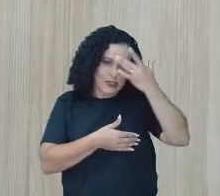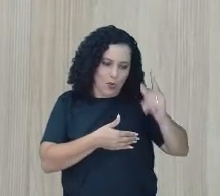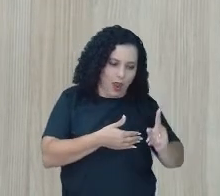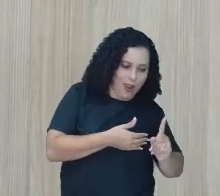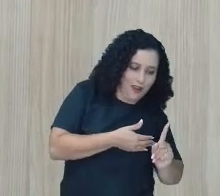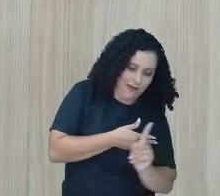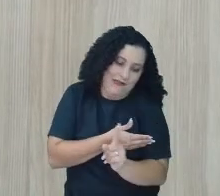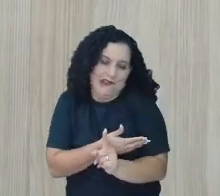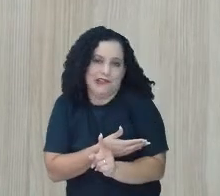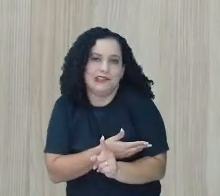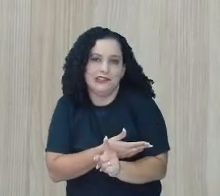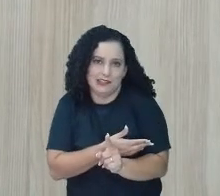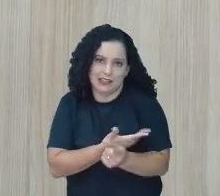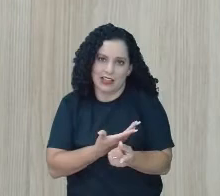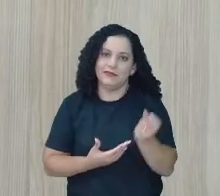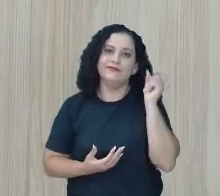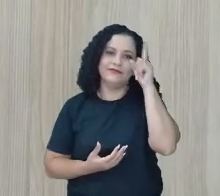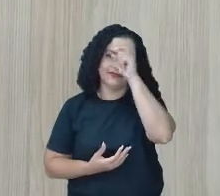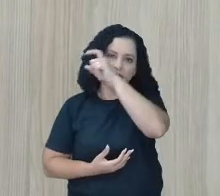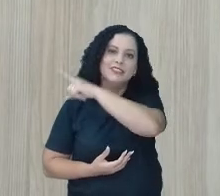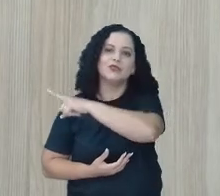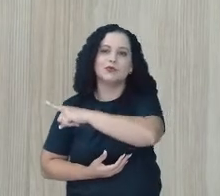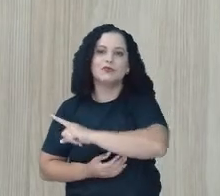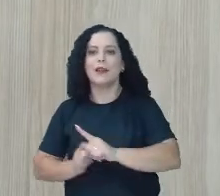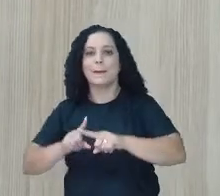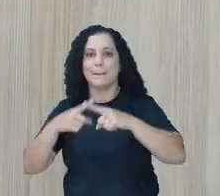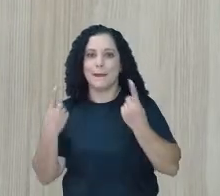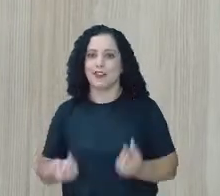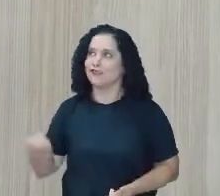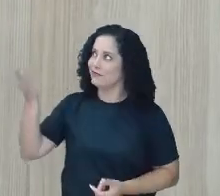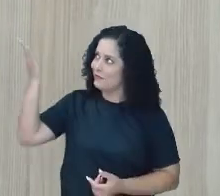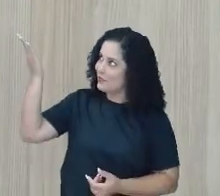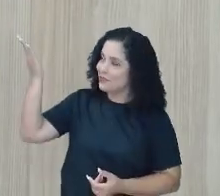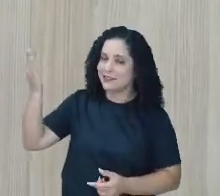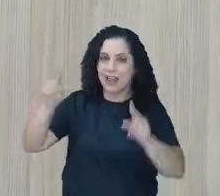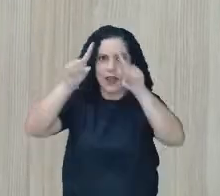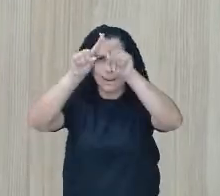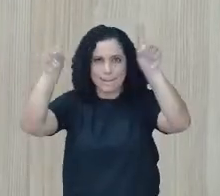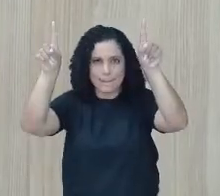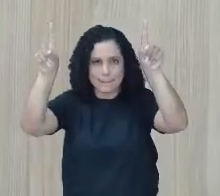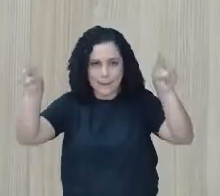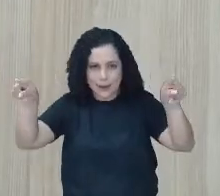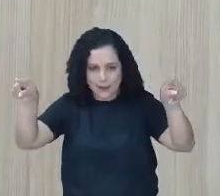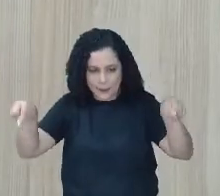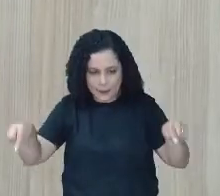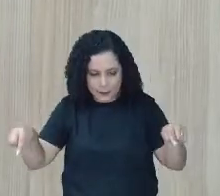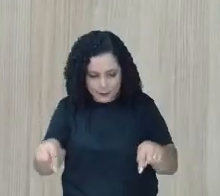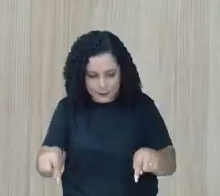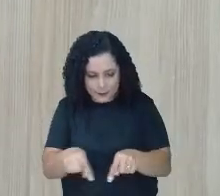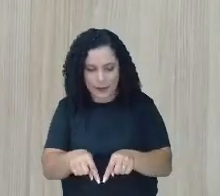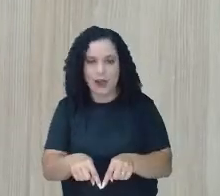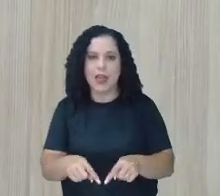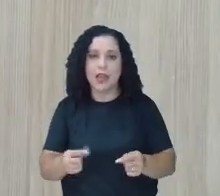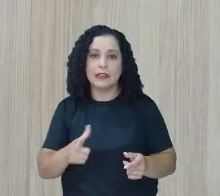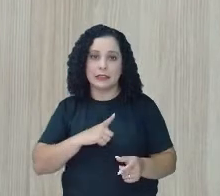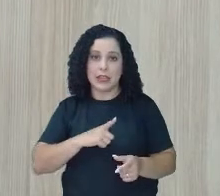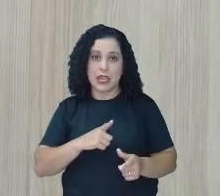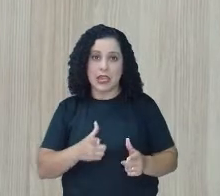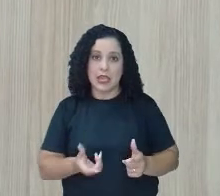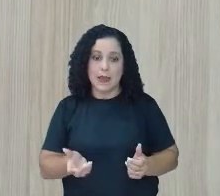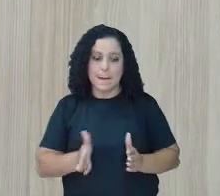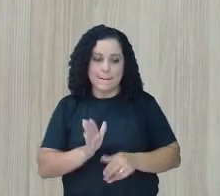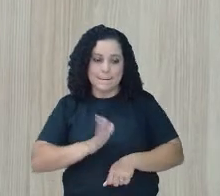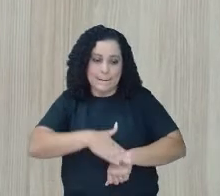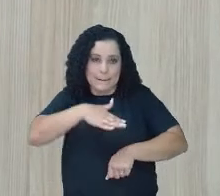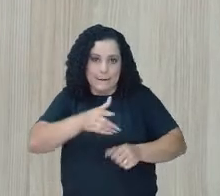ali, só abrindo a porta, não tem como não. Vai ficar difícil. Mas no octógono não, a gente tem um ângulo maior, um ângulo de 135 graus, que